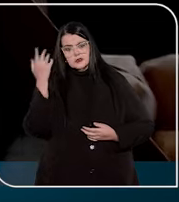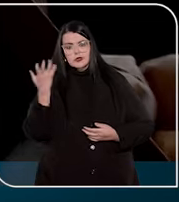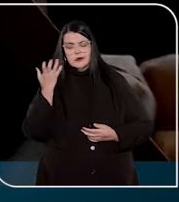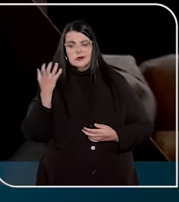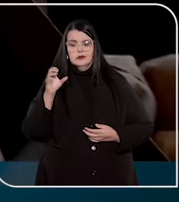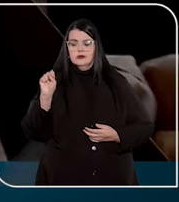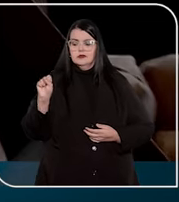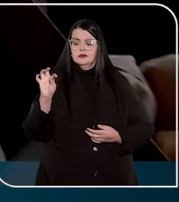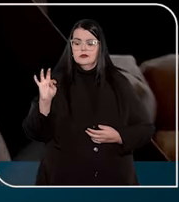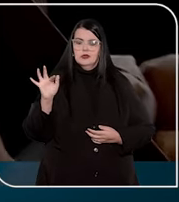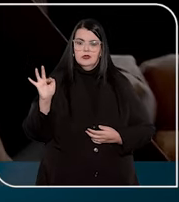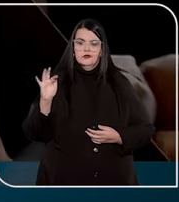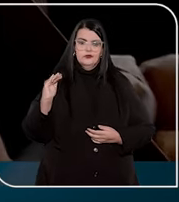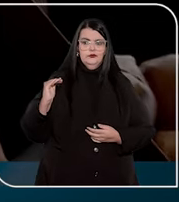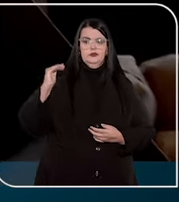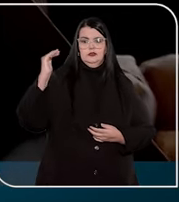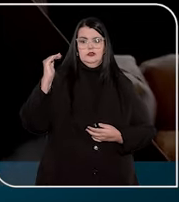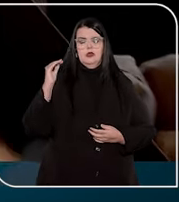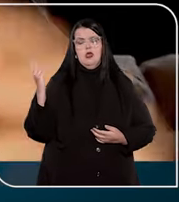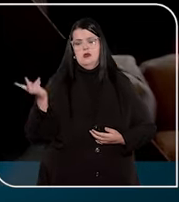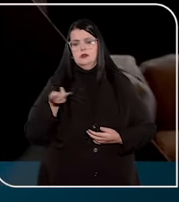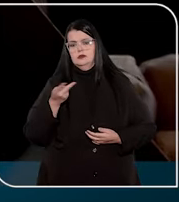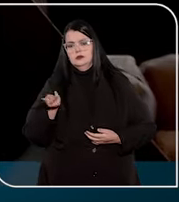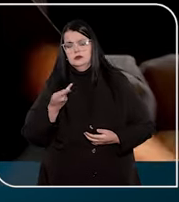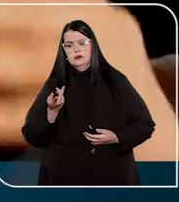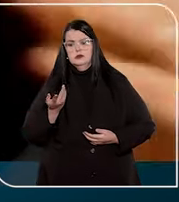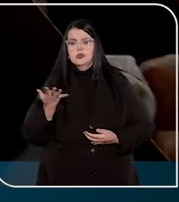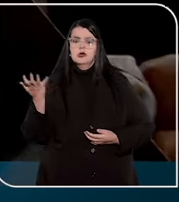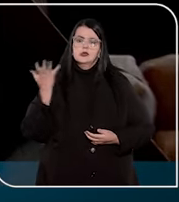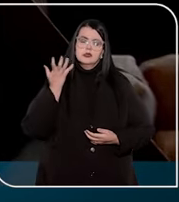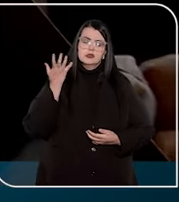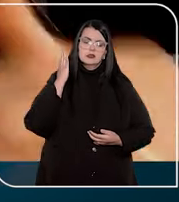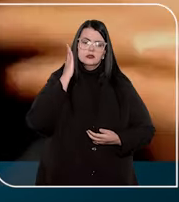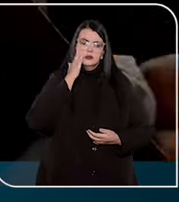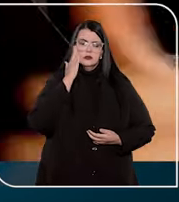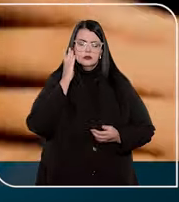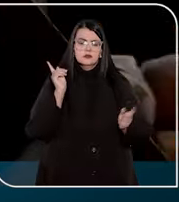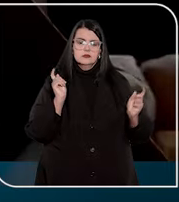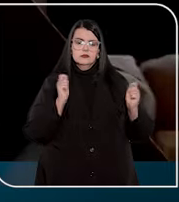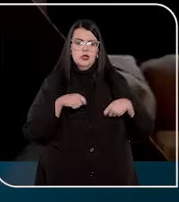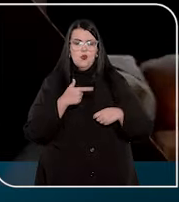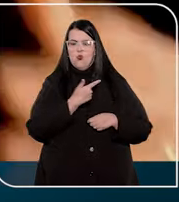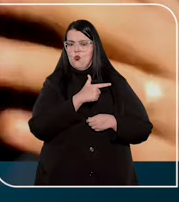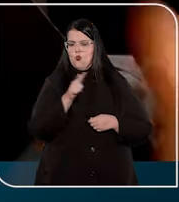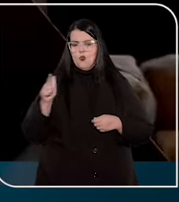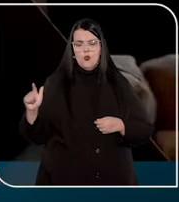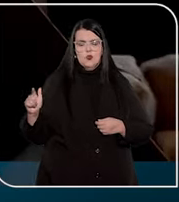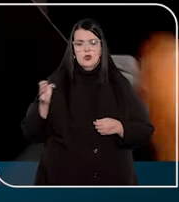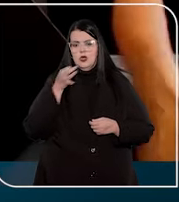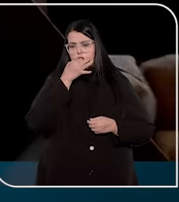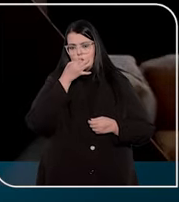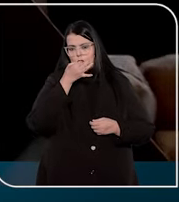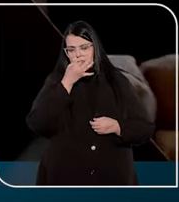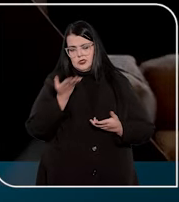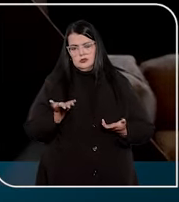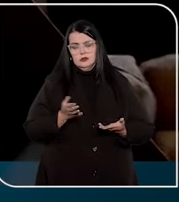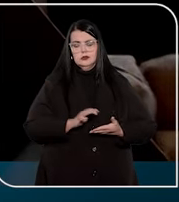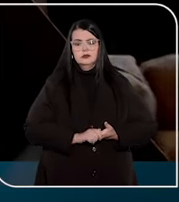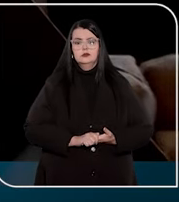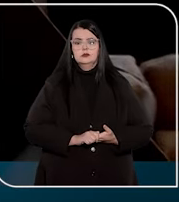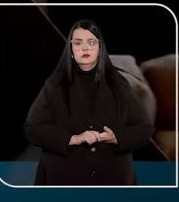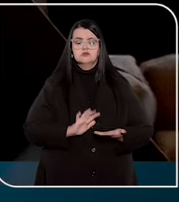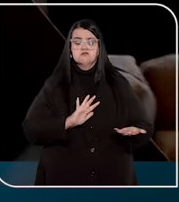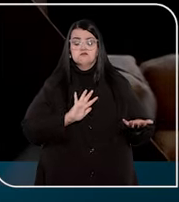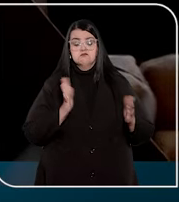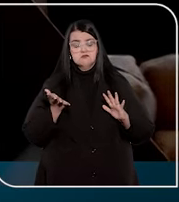vai mostrar que vocês estão errados. Eu até gostaria que sempre fosse possível ter outras e outras opiniões, porque errar, e na